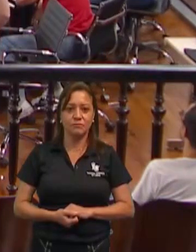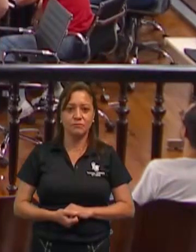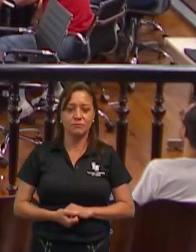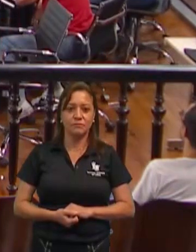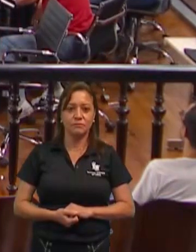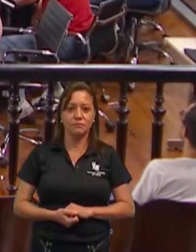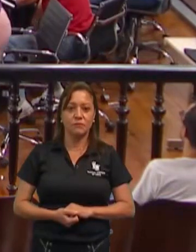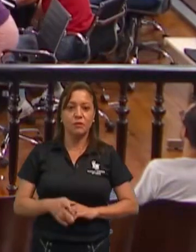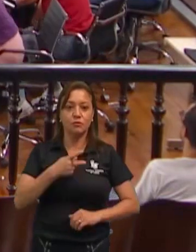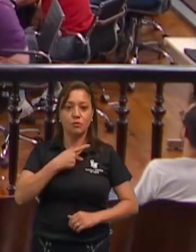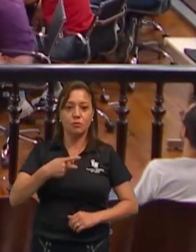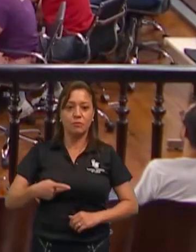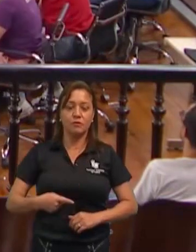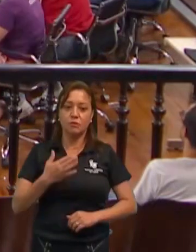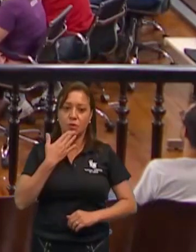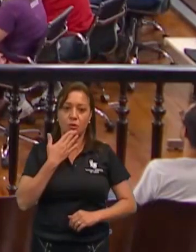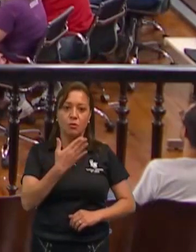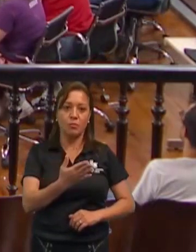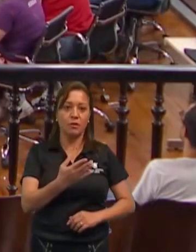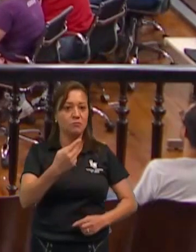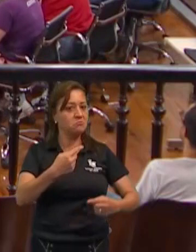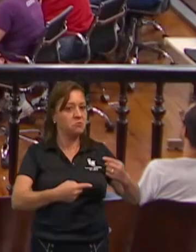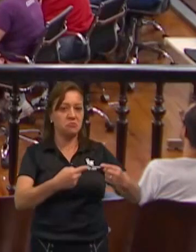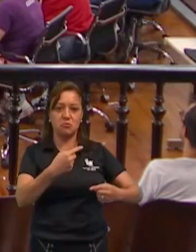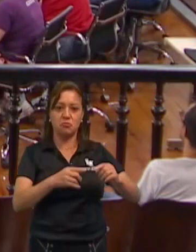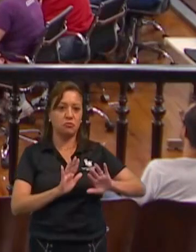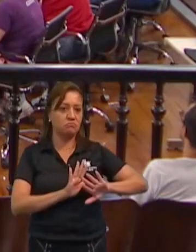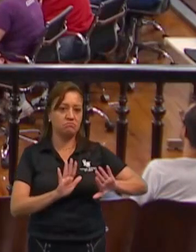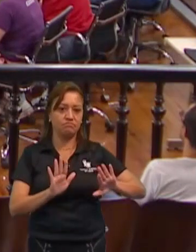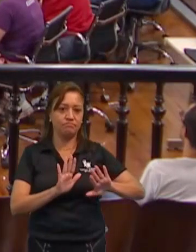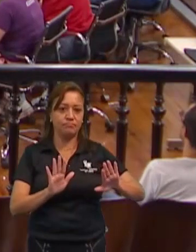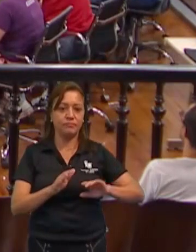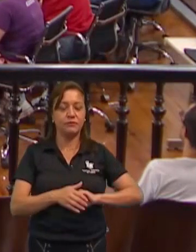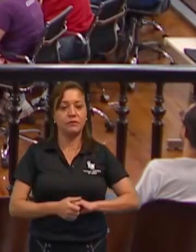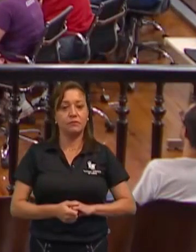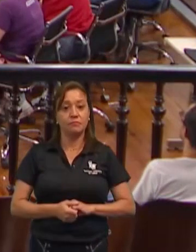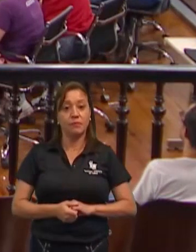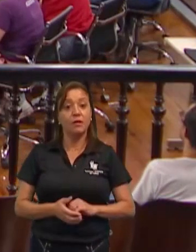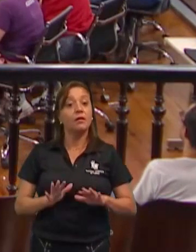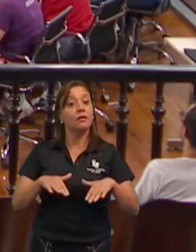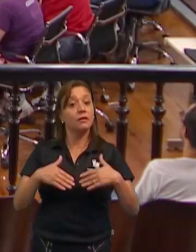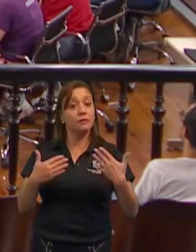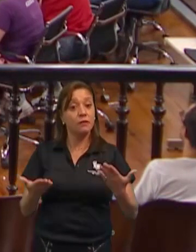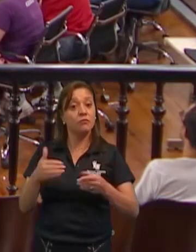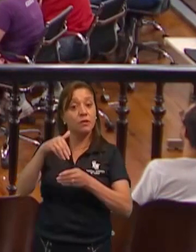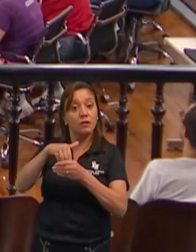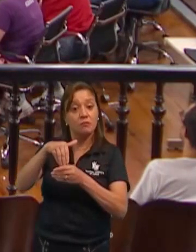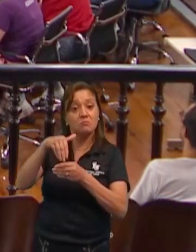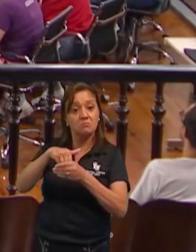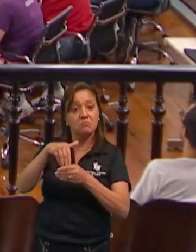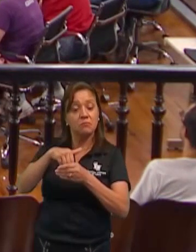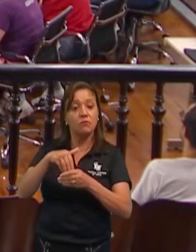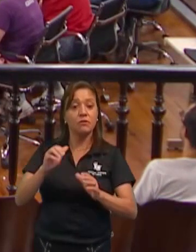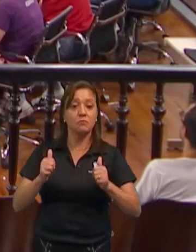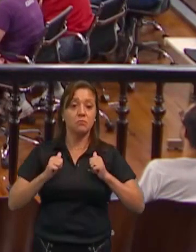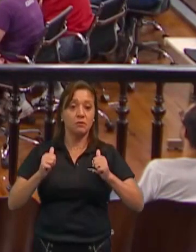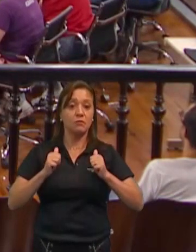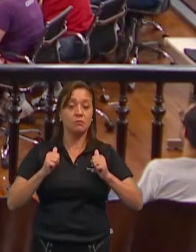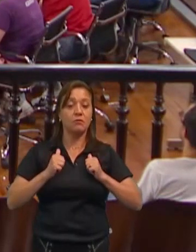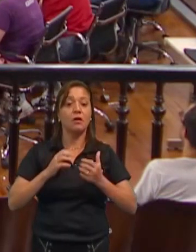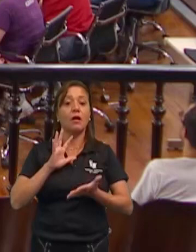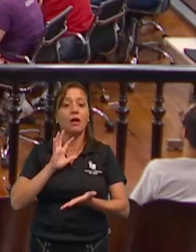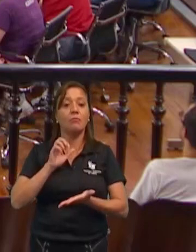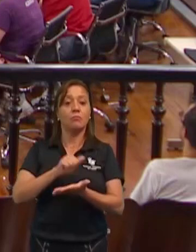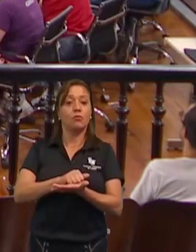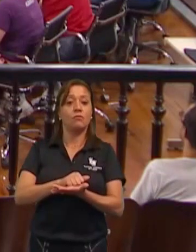Senhor presidente, peço vista da matéria sem discussão. O pedido de vista está em votação. Os vereadores concordam, permaneçam como estão. Aprovado agora